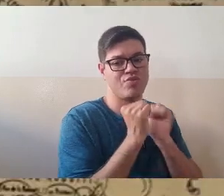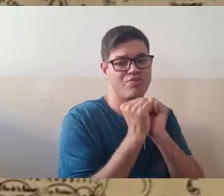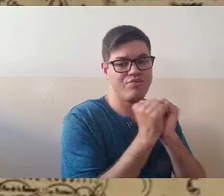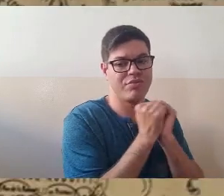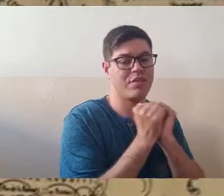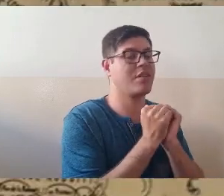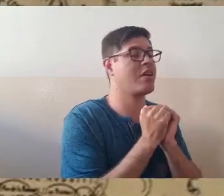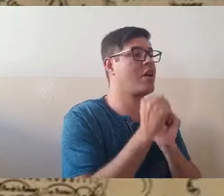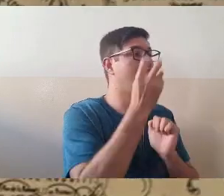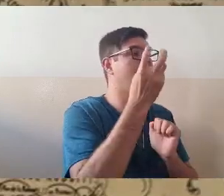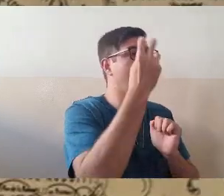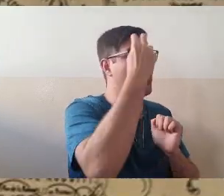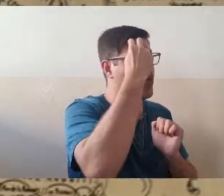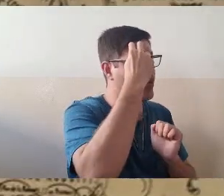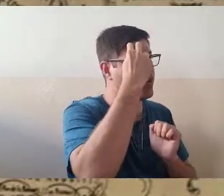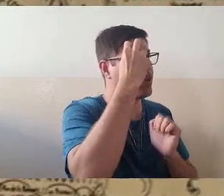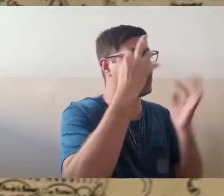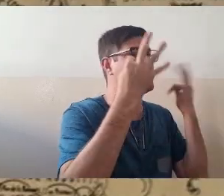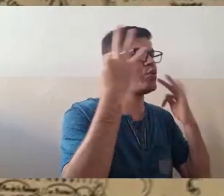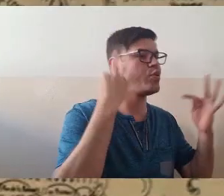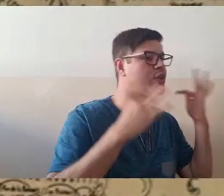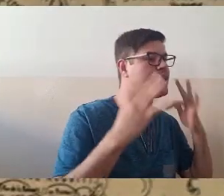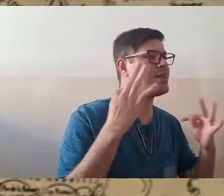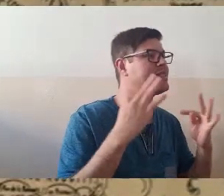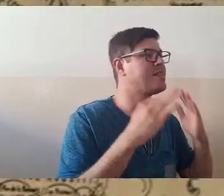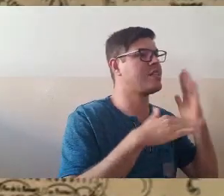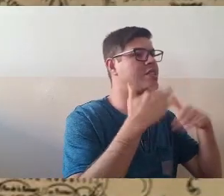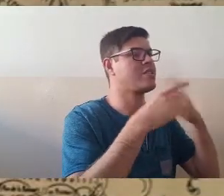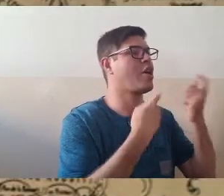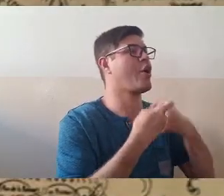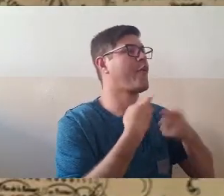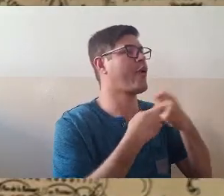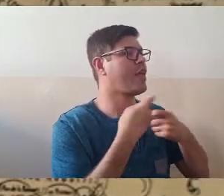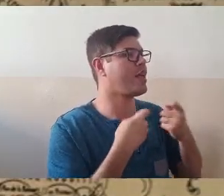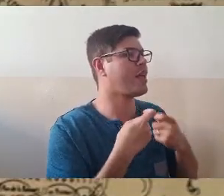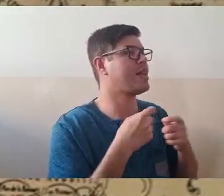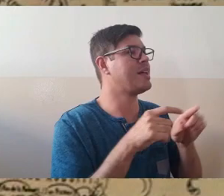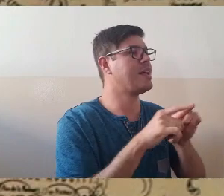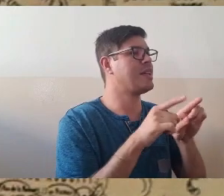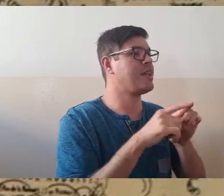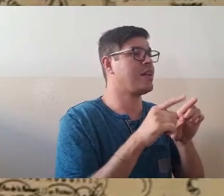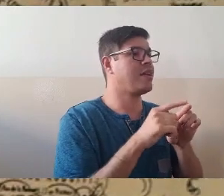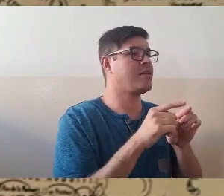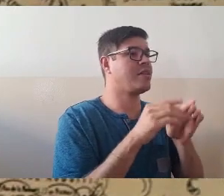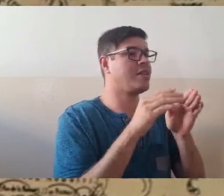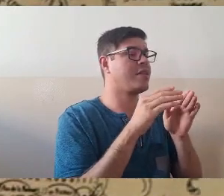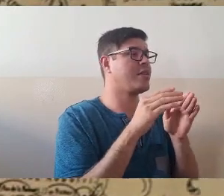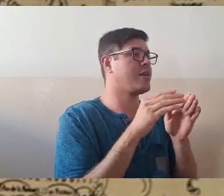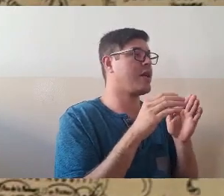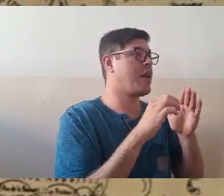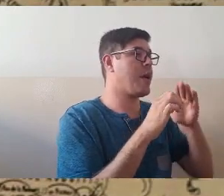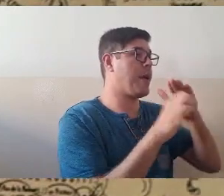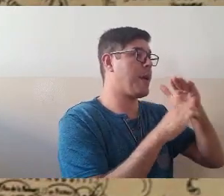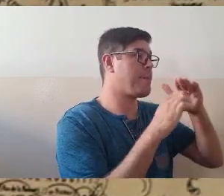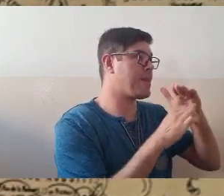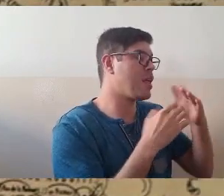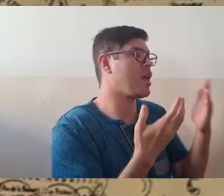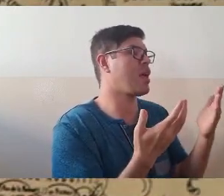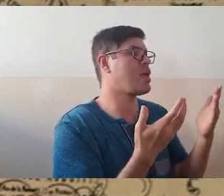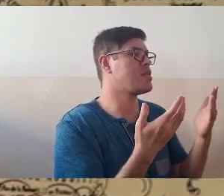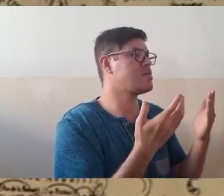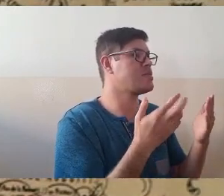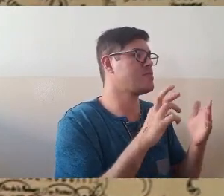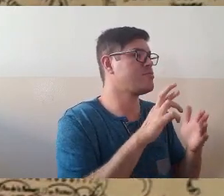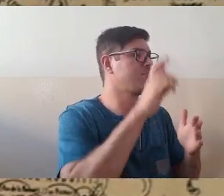é a cultura, é o turismo, é o desenvolvimento econômico, Sim. com a questão do empreendedorismo, que tem uma relação direta com a